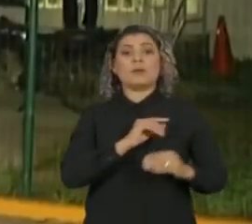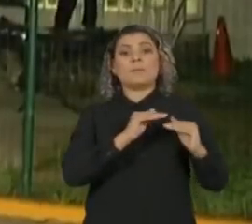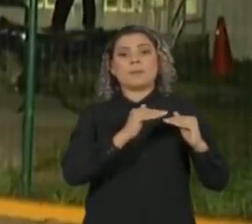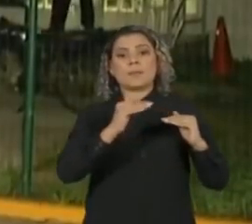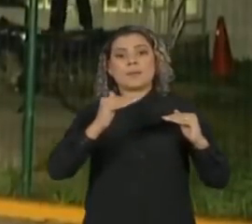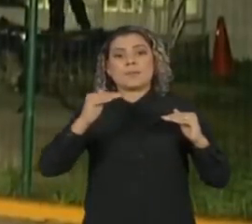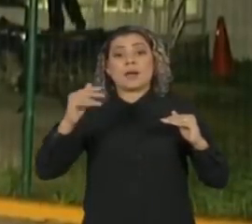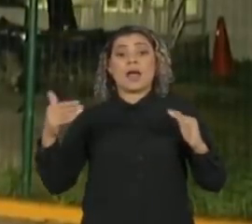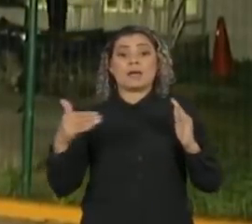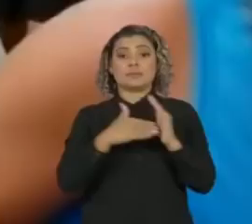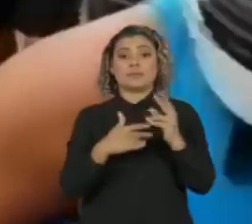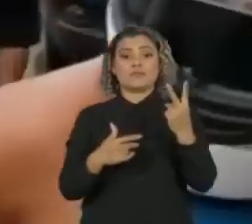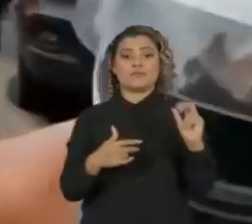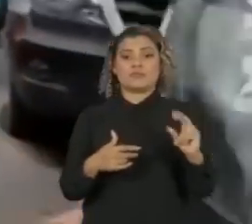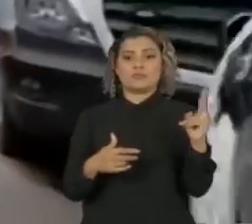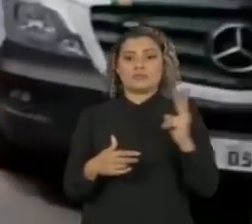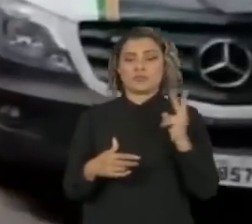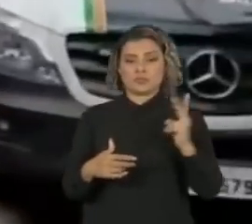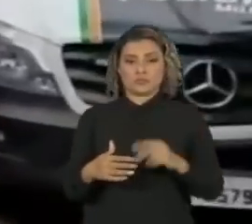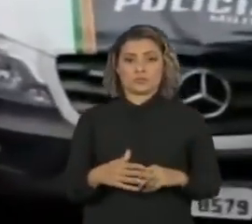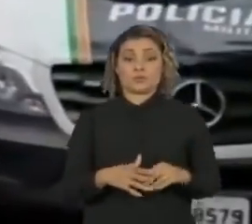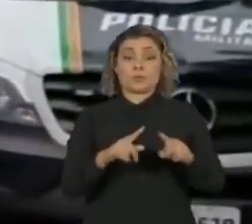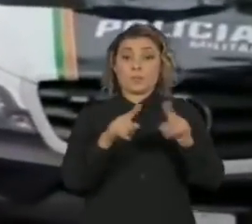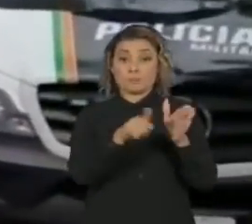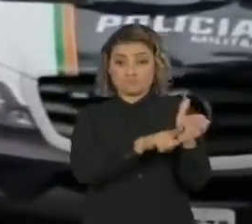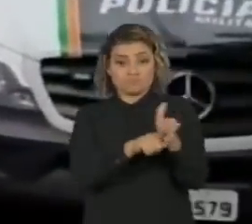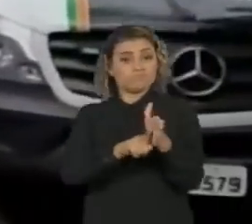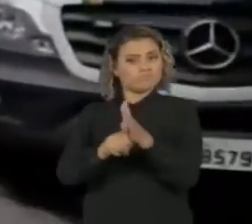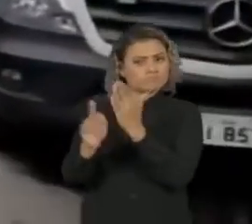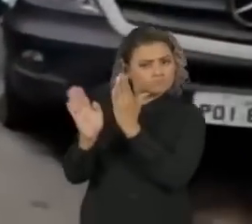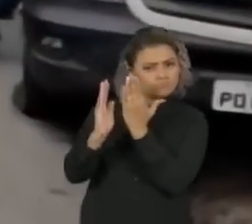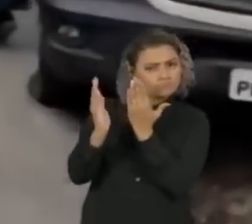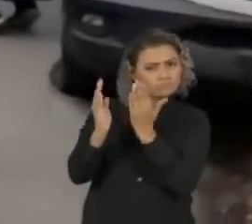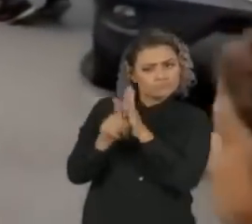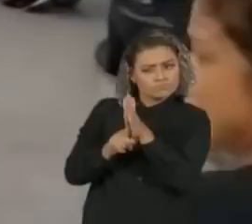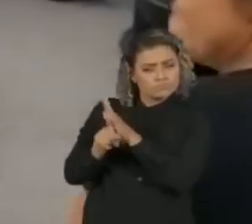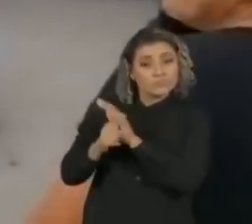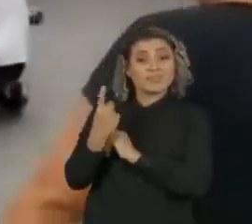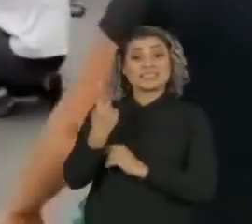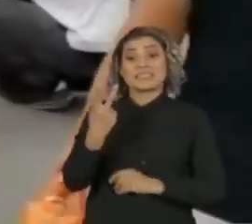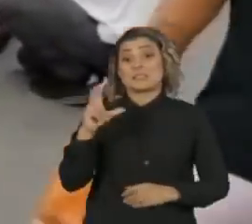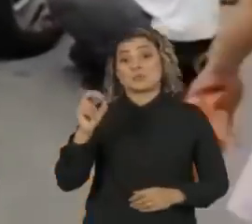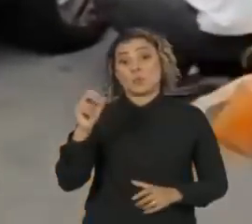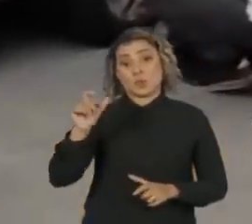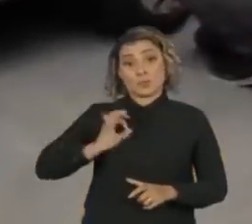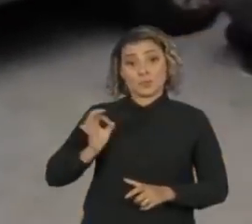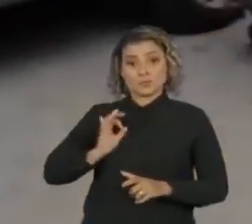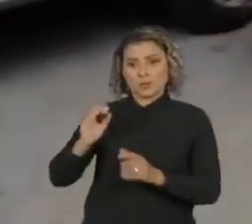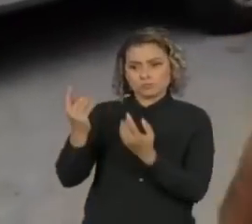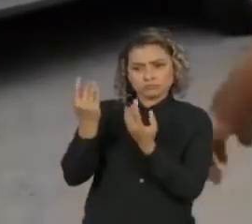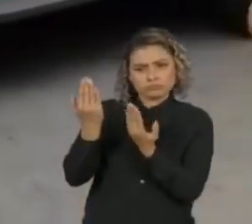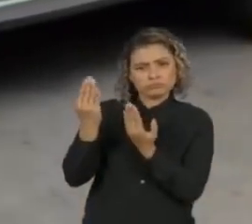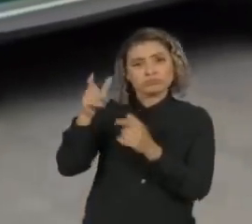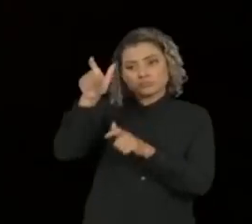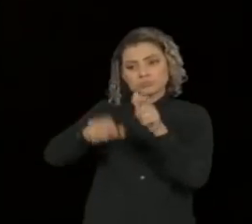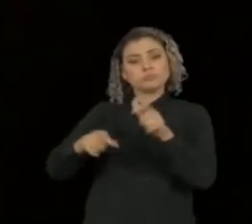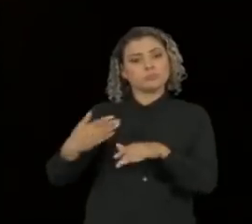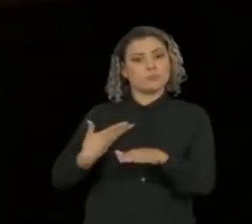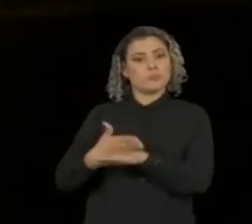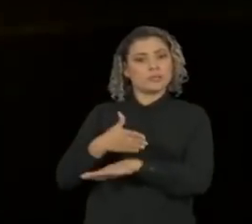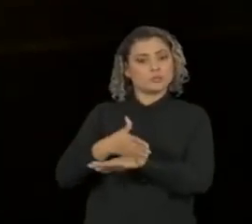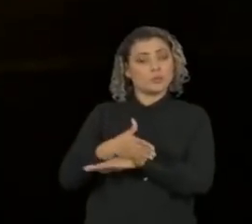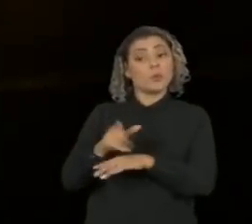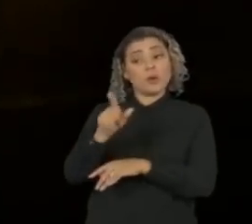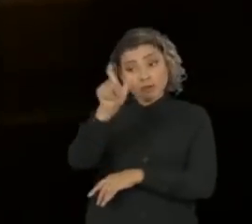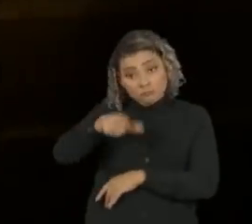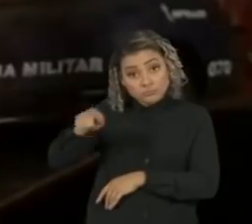até 2022. Um inquérito foi instaurado contra 150 policiais envolvidos nos atos. Eles